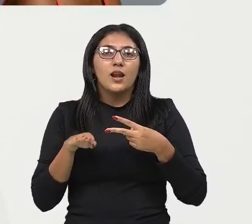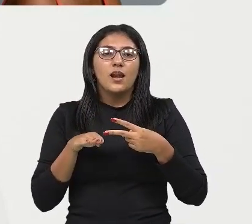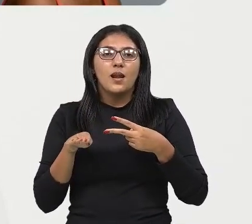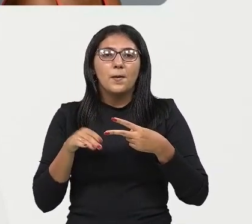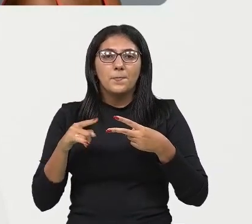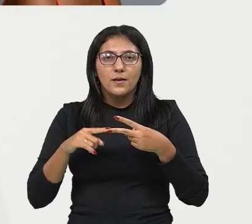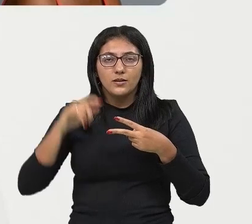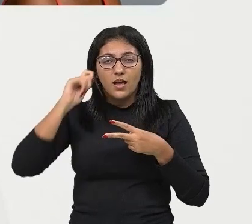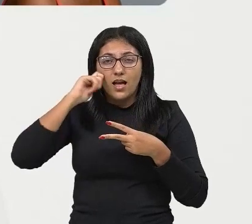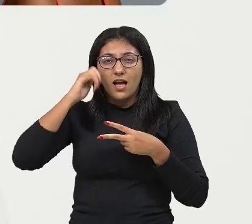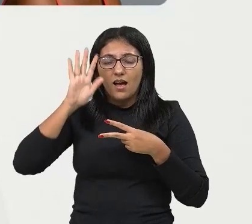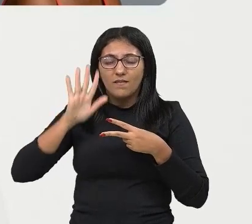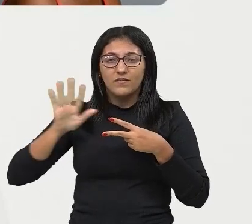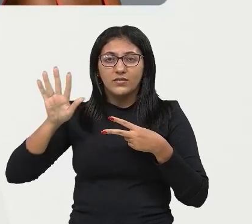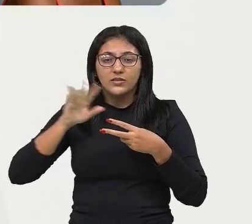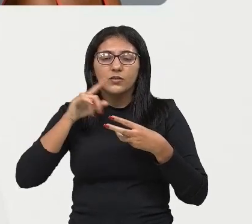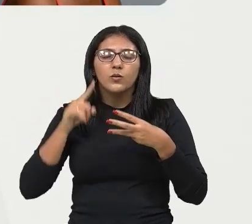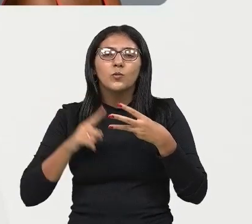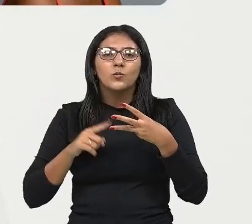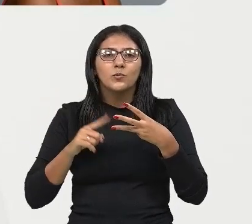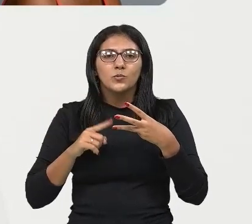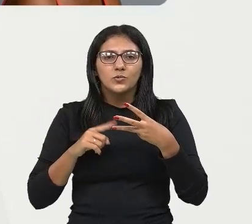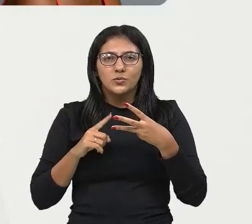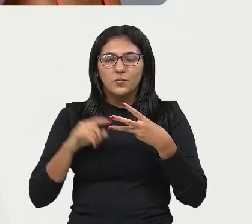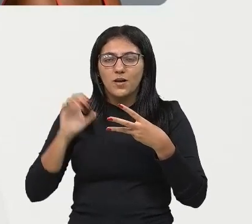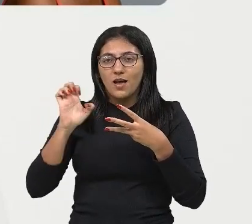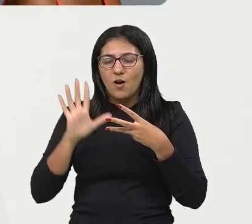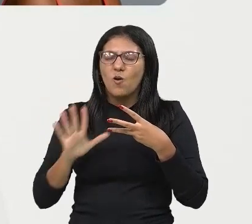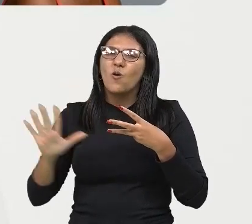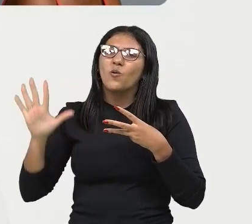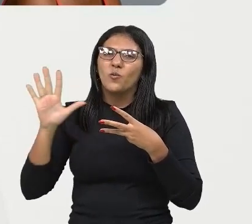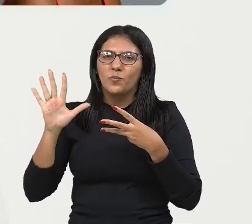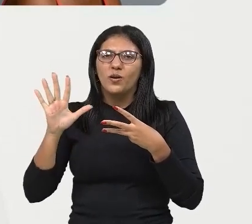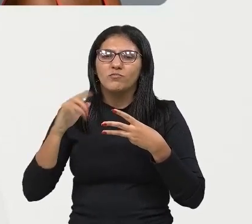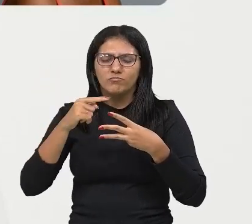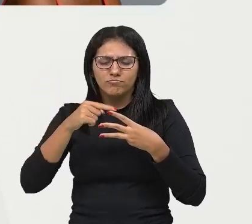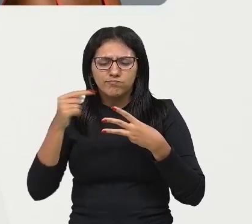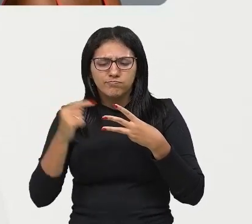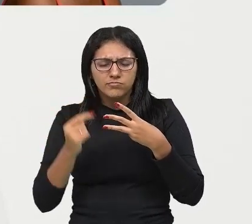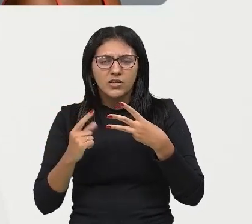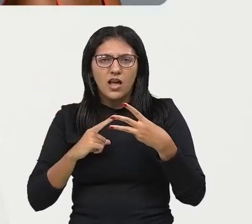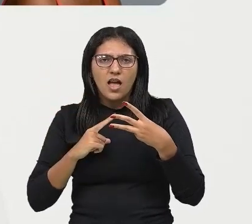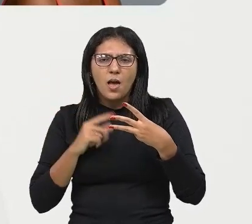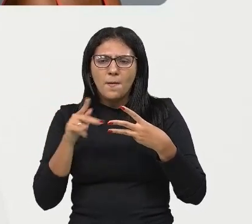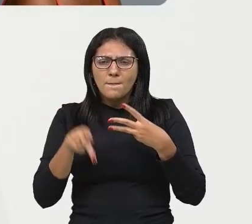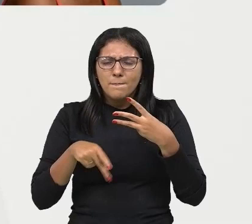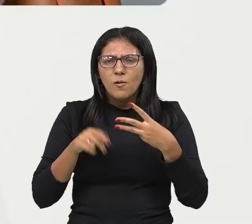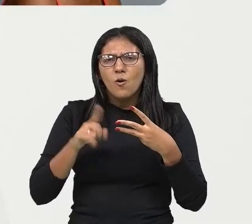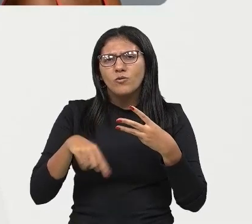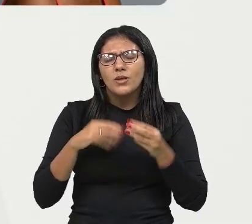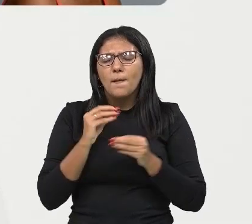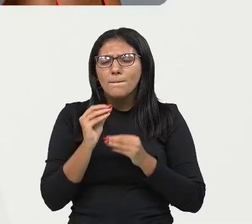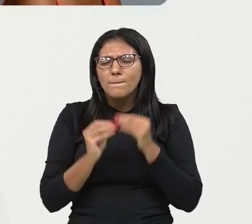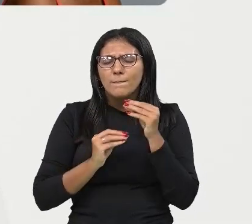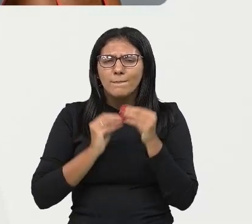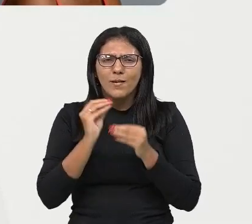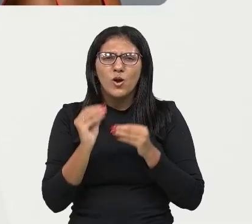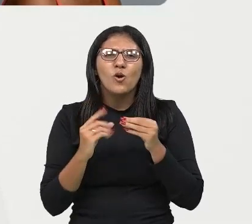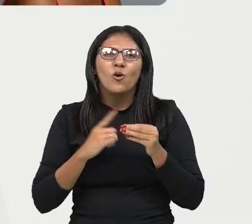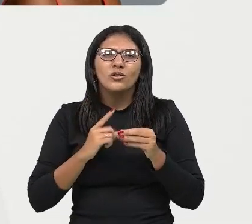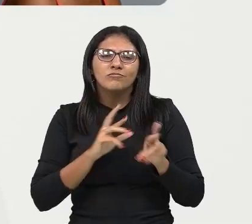pelos africanos e também pelos europeus. Por isso que nós vamos ter aí essa